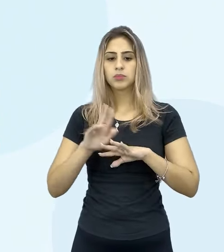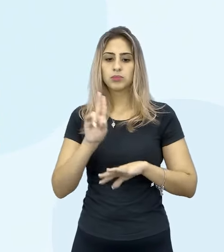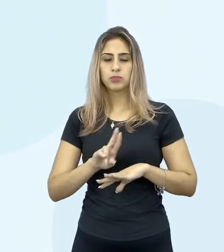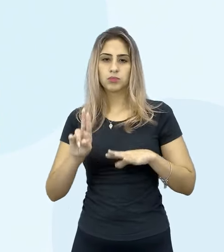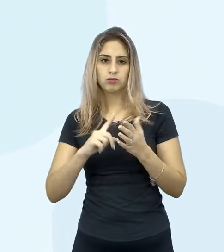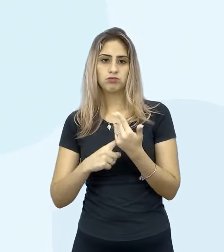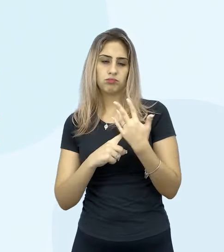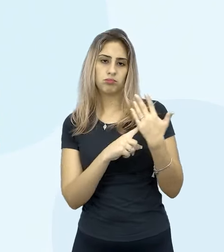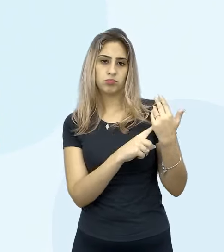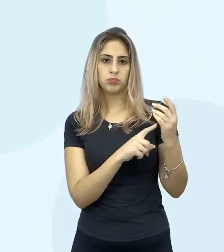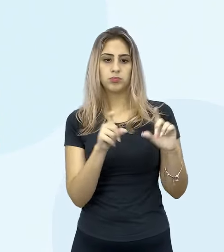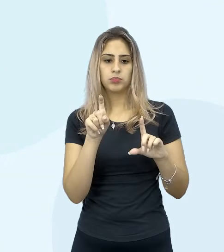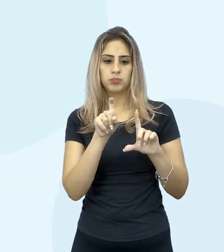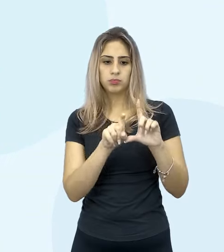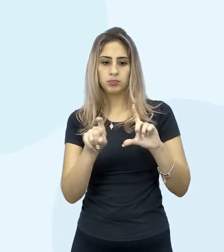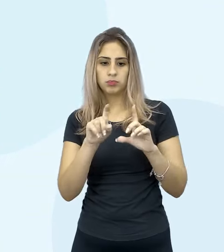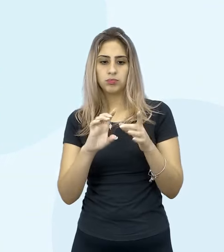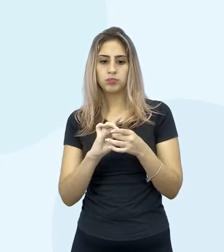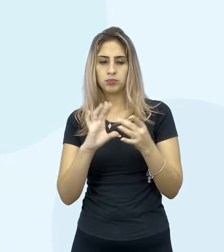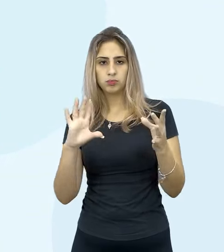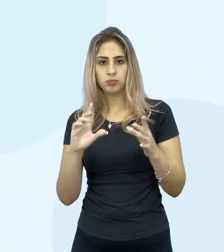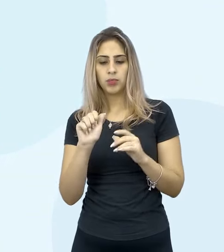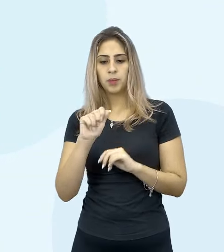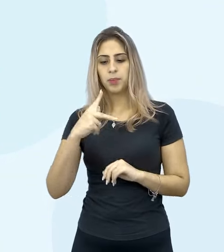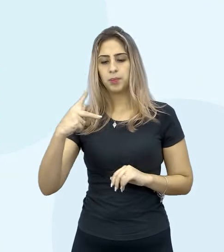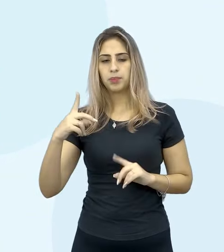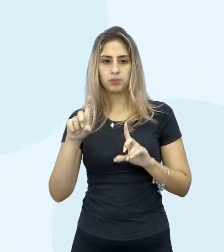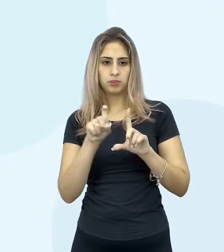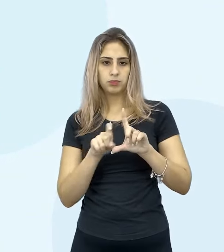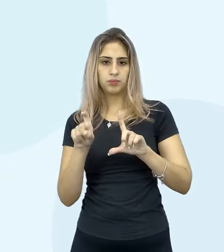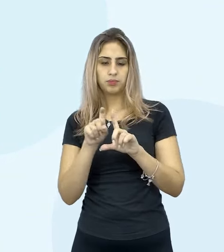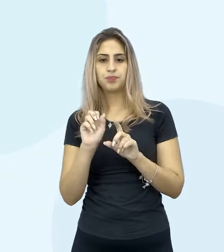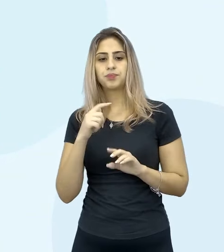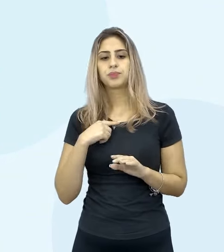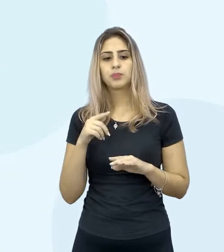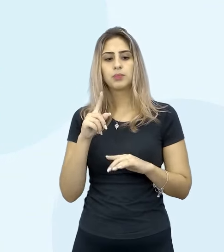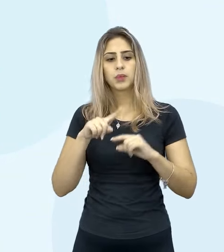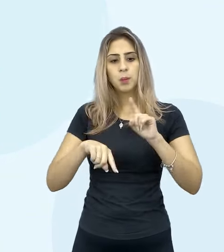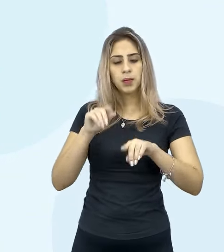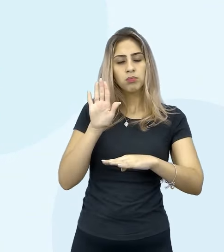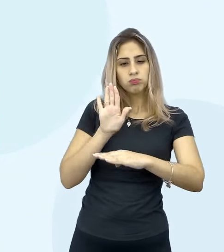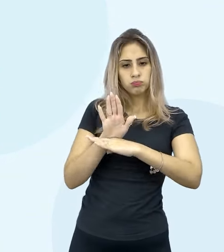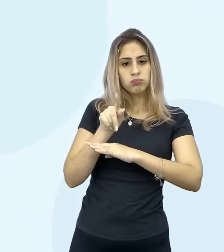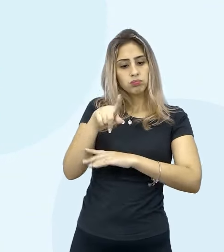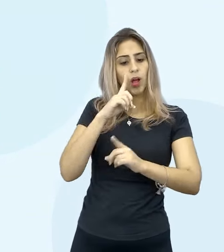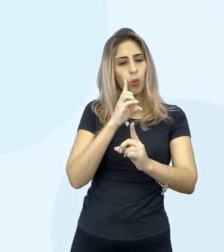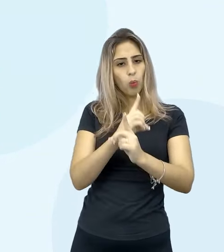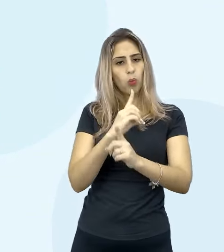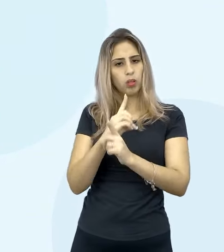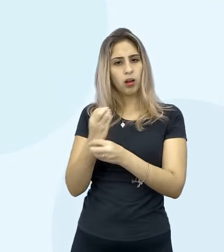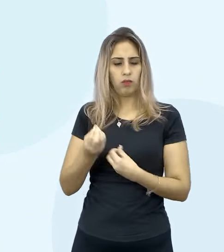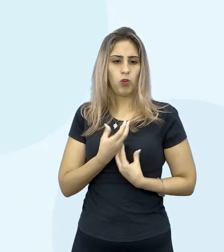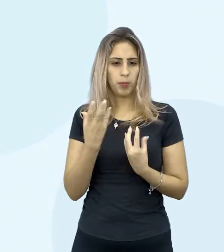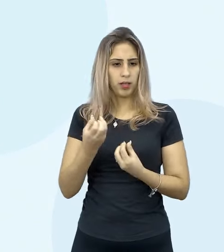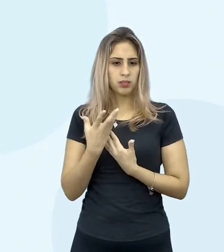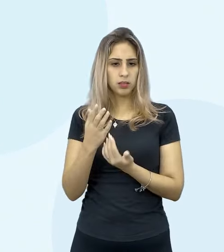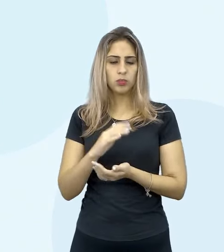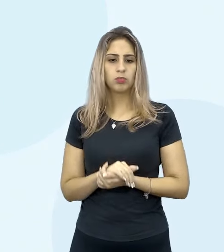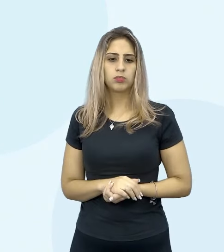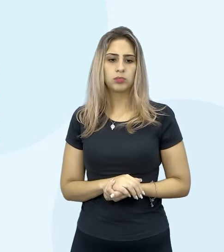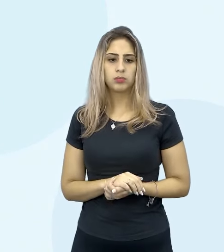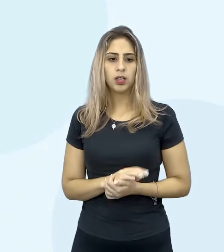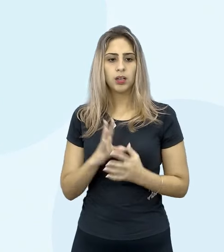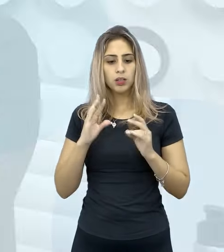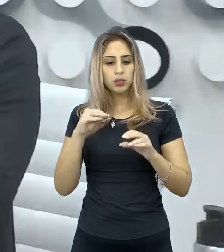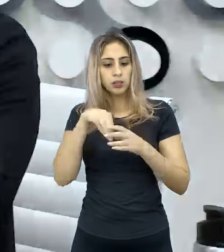de dispositivos e aplicativos digitais. Então, lá no material de apoio, você vai encontrar essas informações, tá? Sempre tá